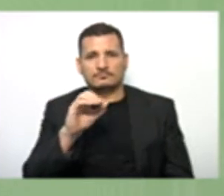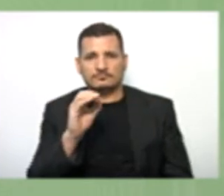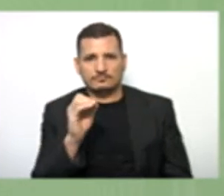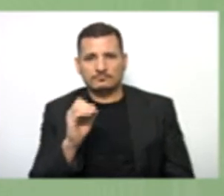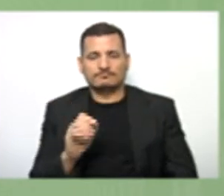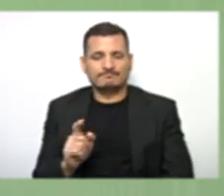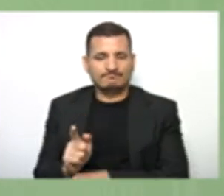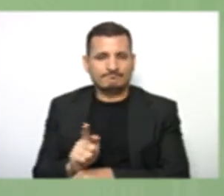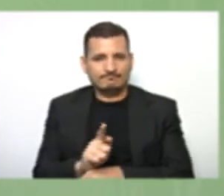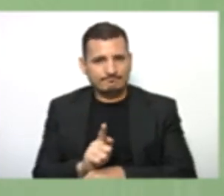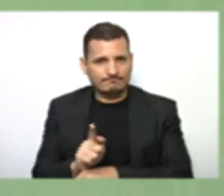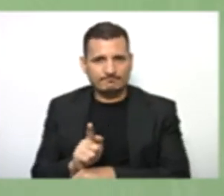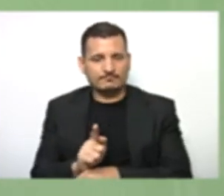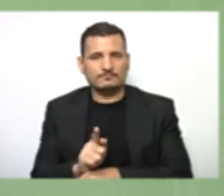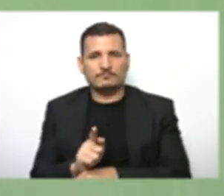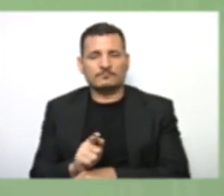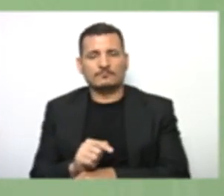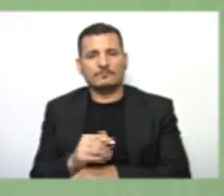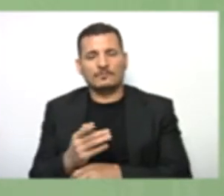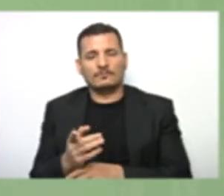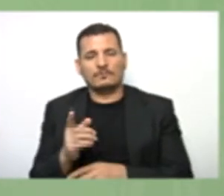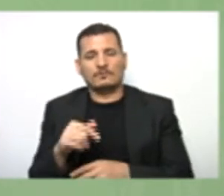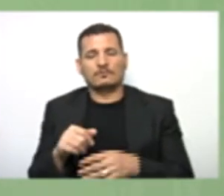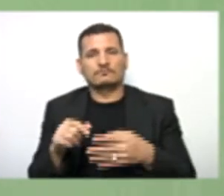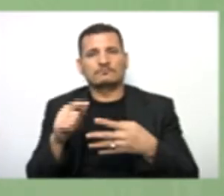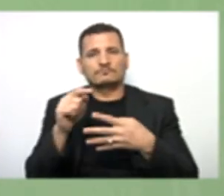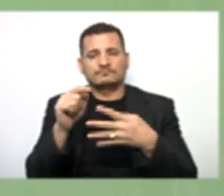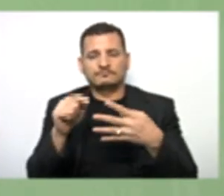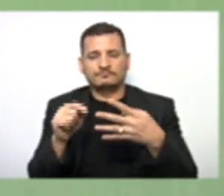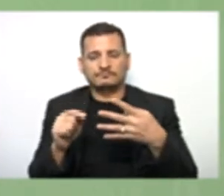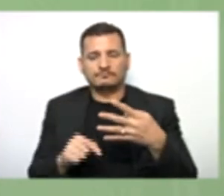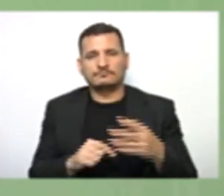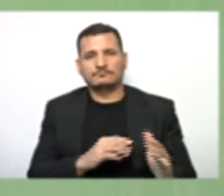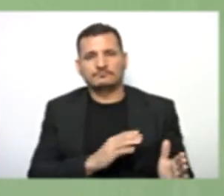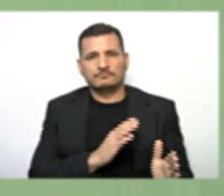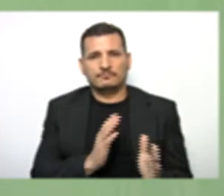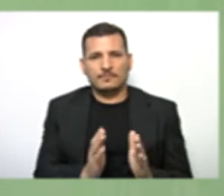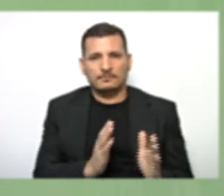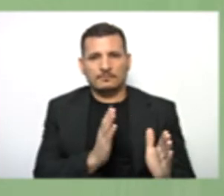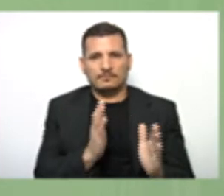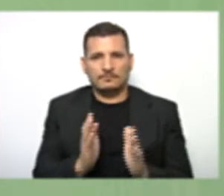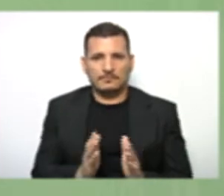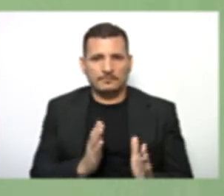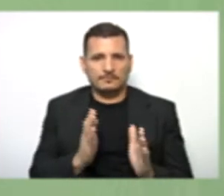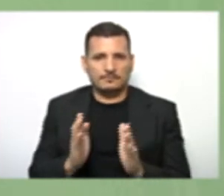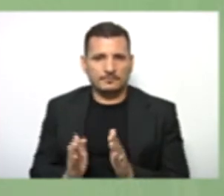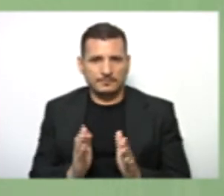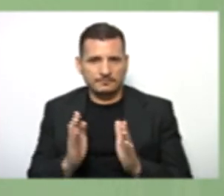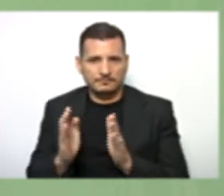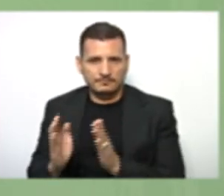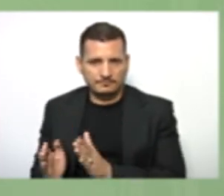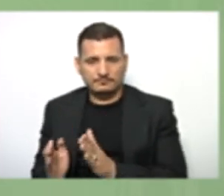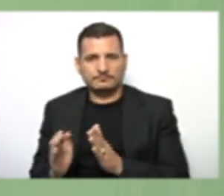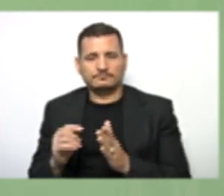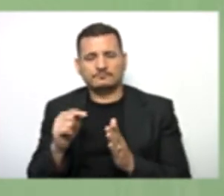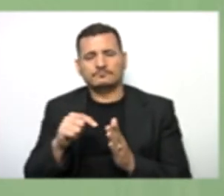Então, essas são as nossas 4 etapas que nós temos que